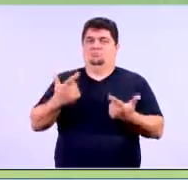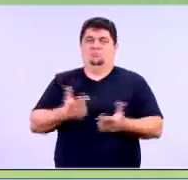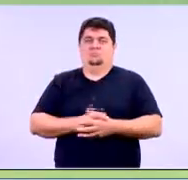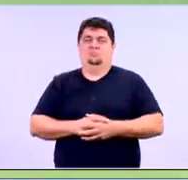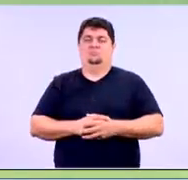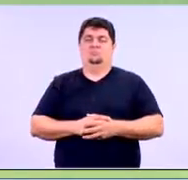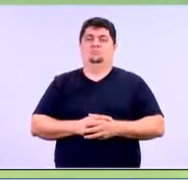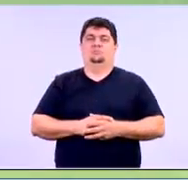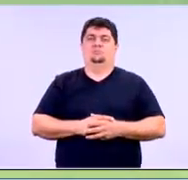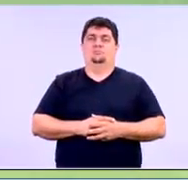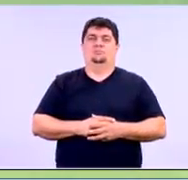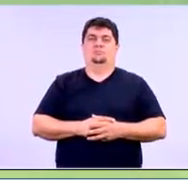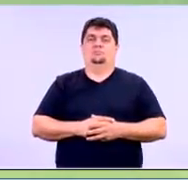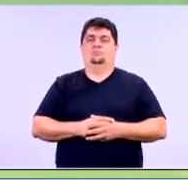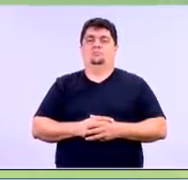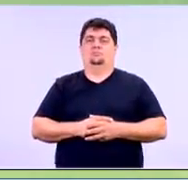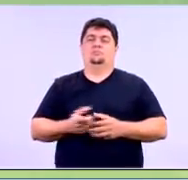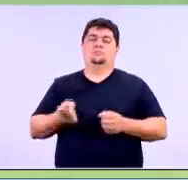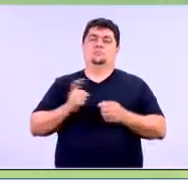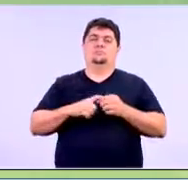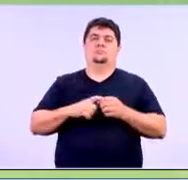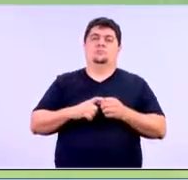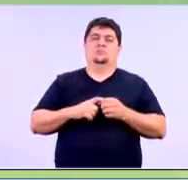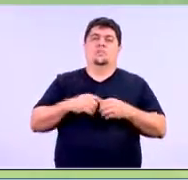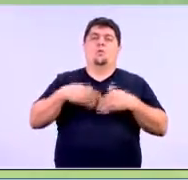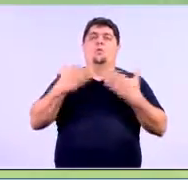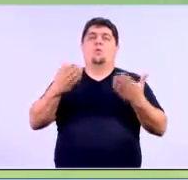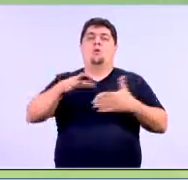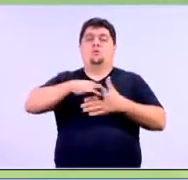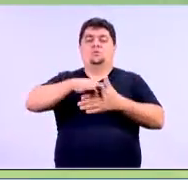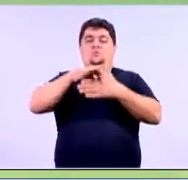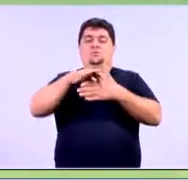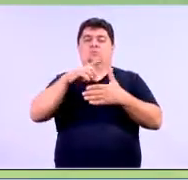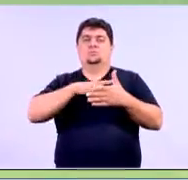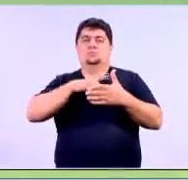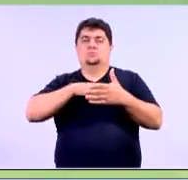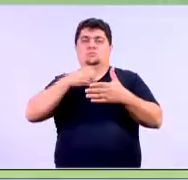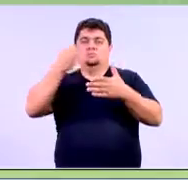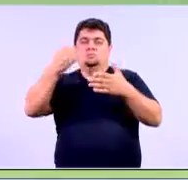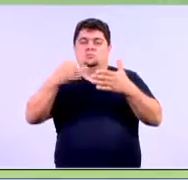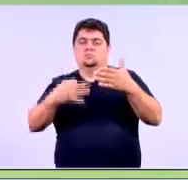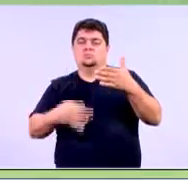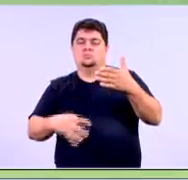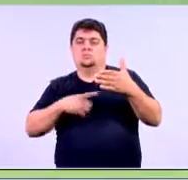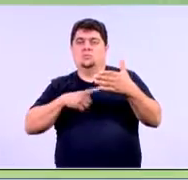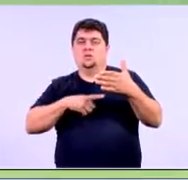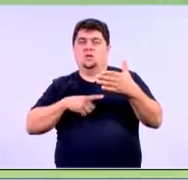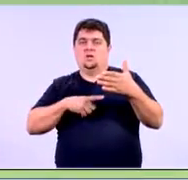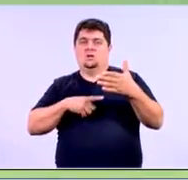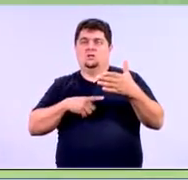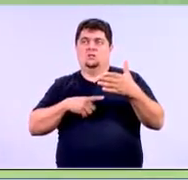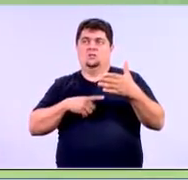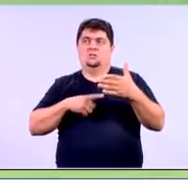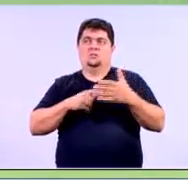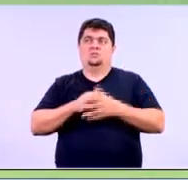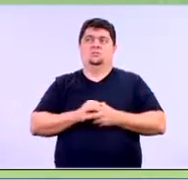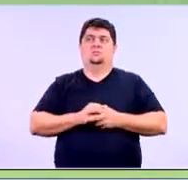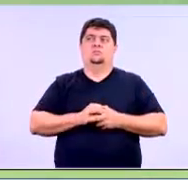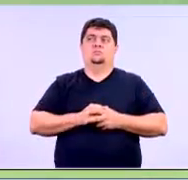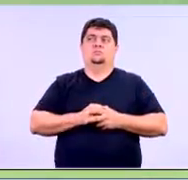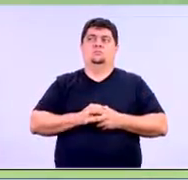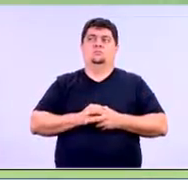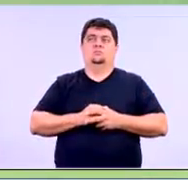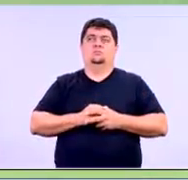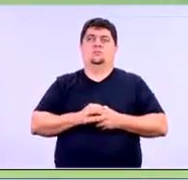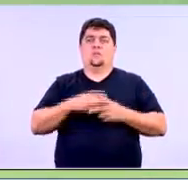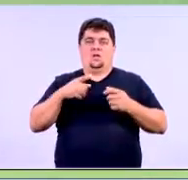Ok, voltando à questão. Qual dos princípios abaixo é responsável por tratar os... Aqui tem um é